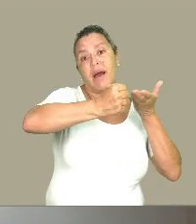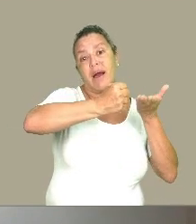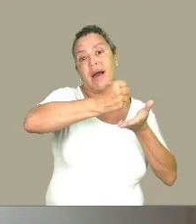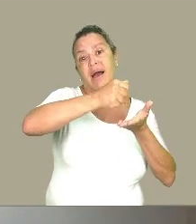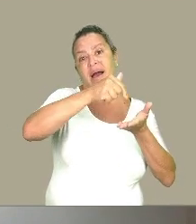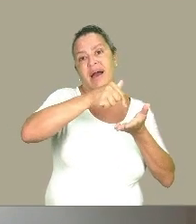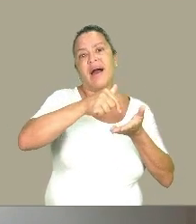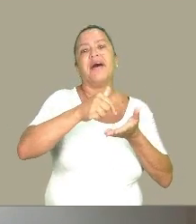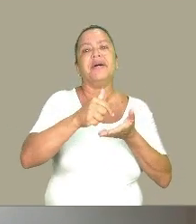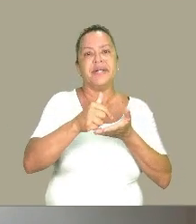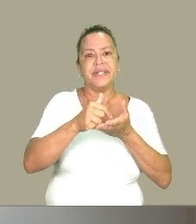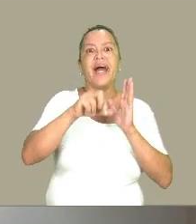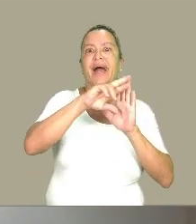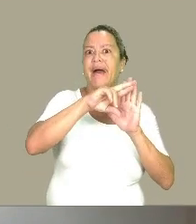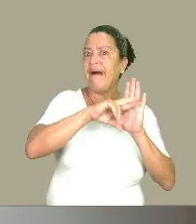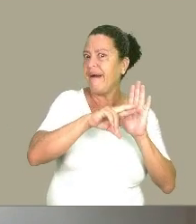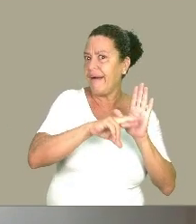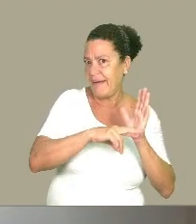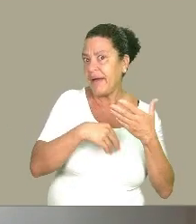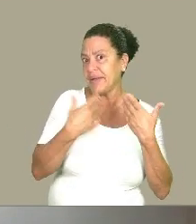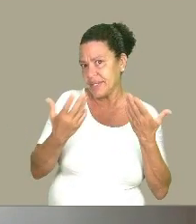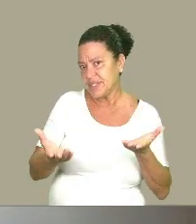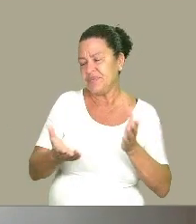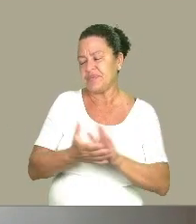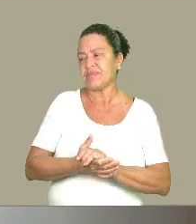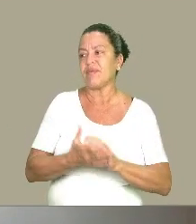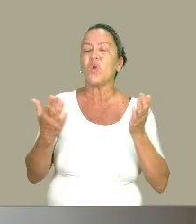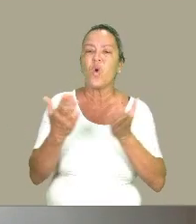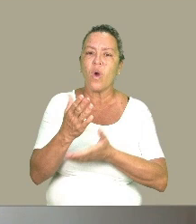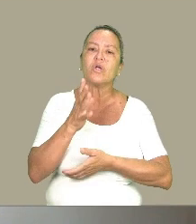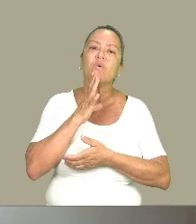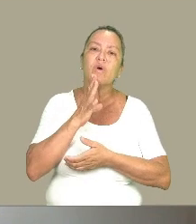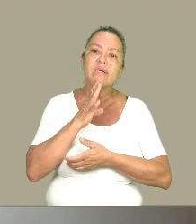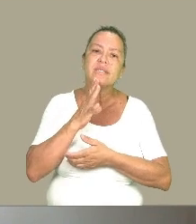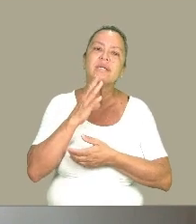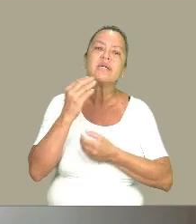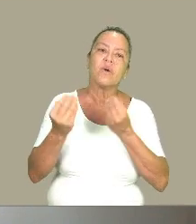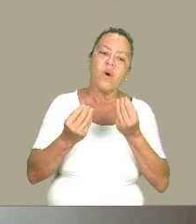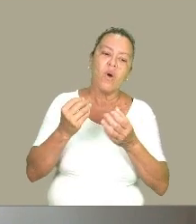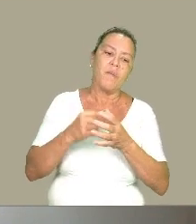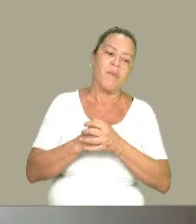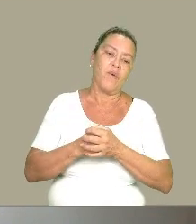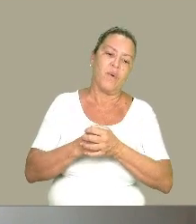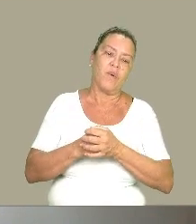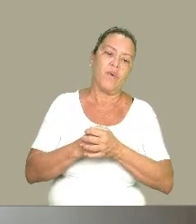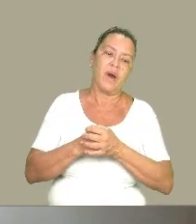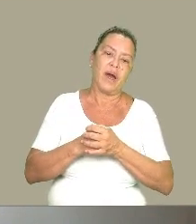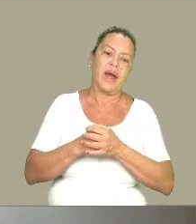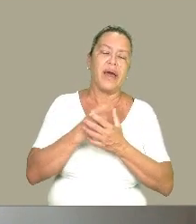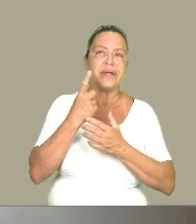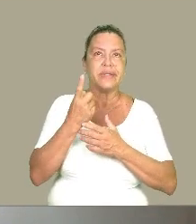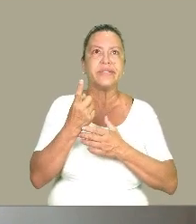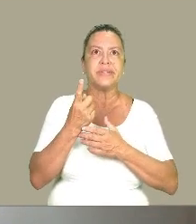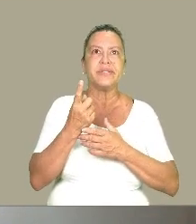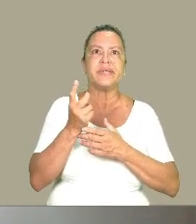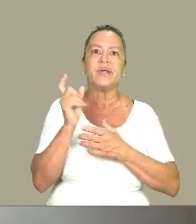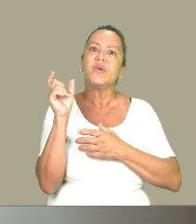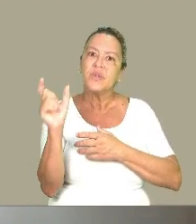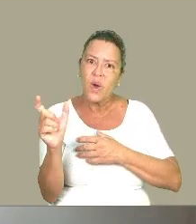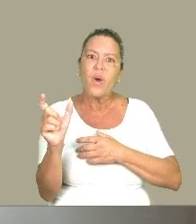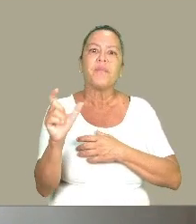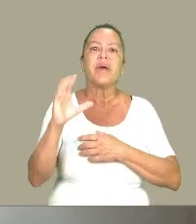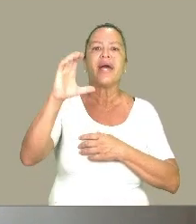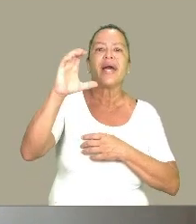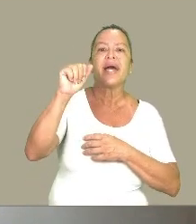em alguns regramentos, e hoje conhecemos então esse instituto da maneira que ele é, com toda a